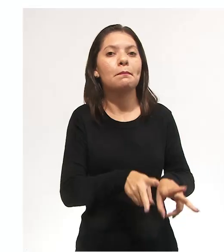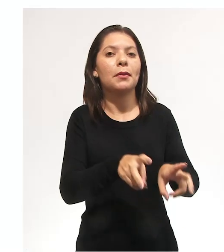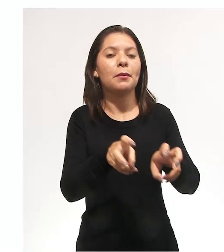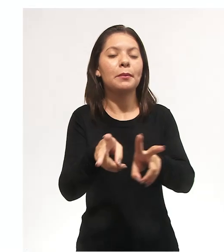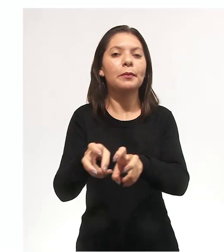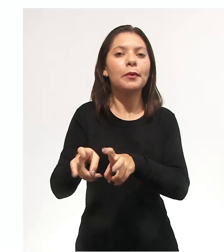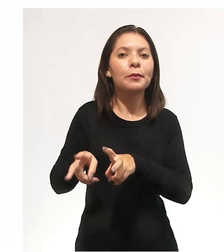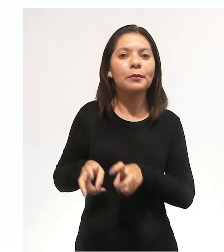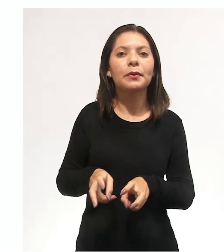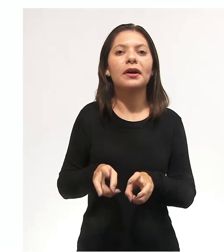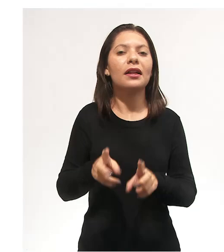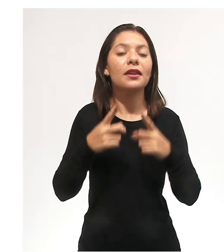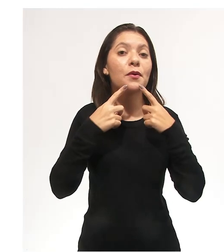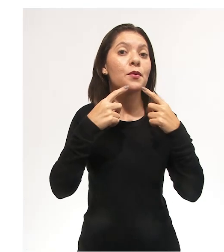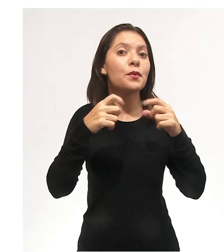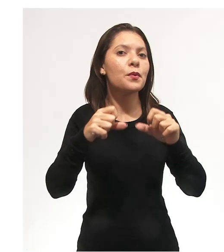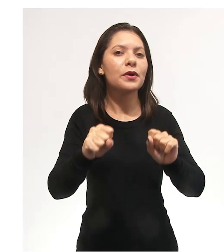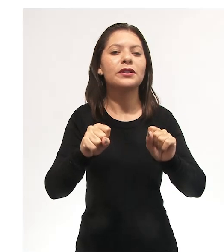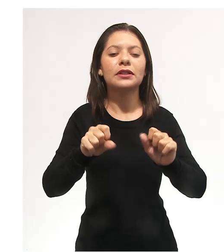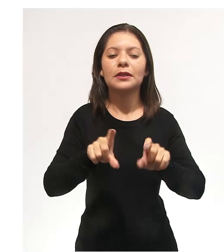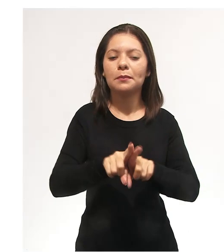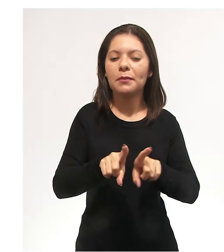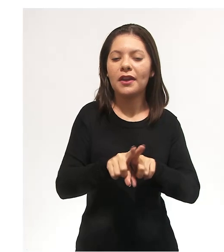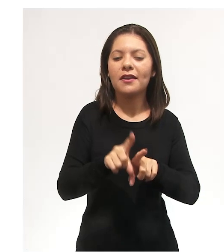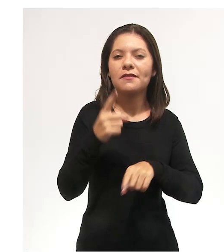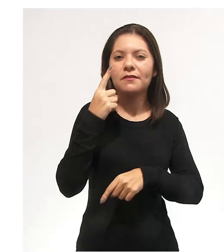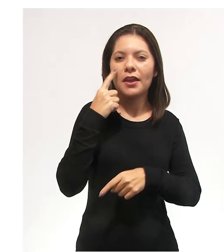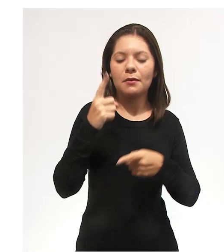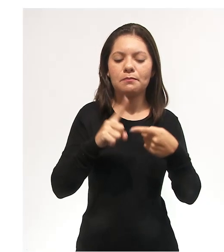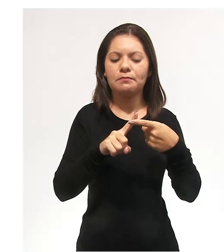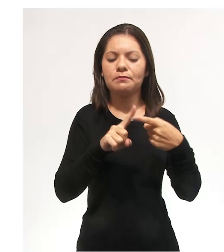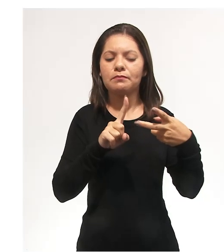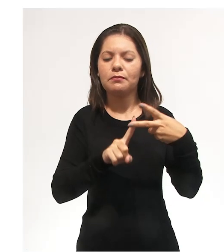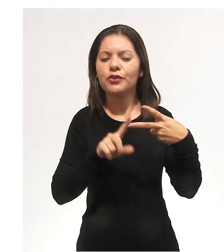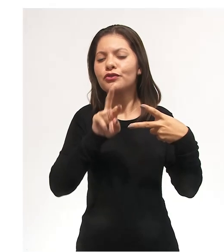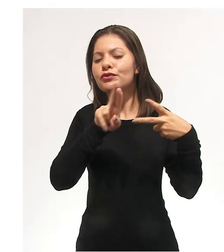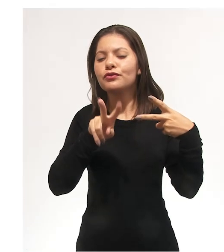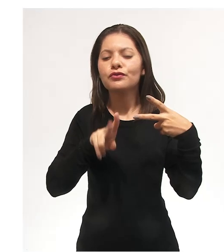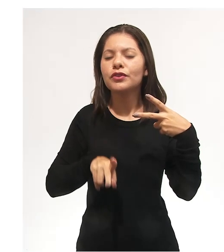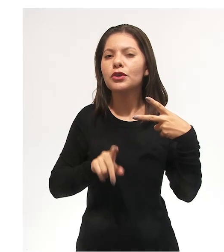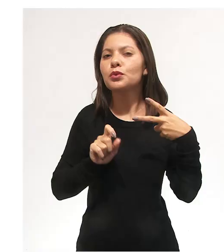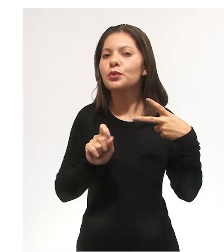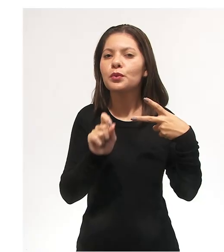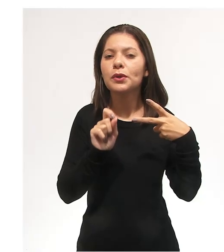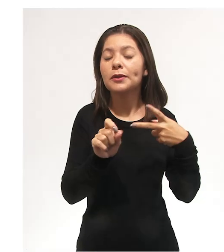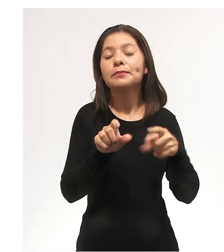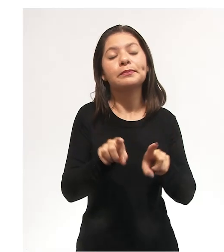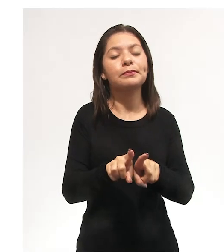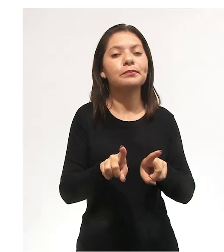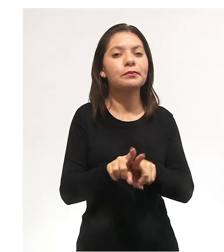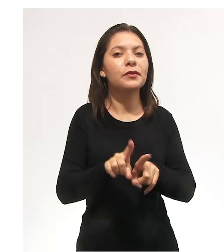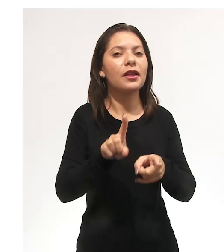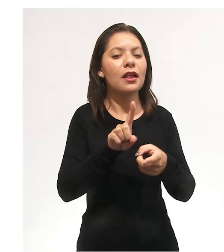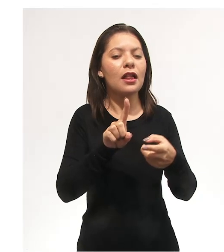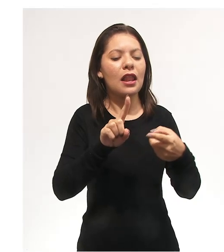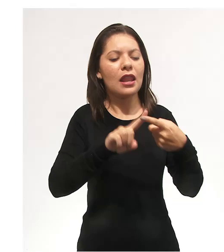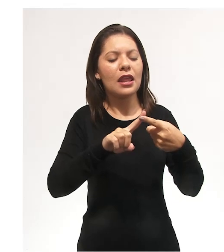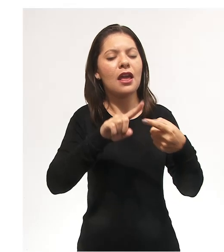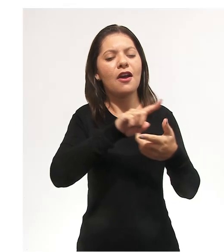da linguística, reconhecendo a diferença entre língua e fala. Reconhecer a diversidade da